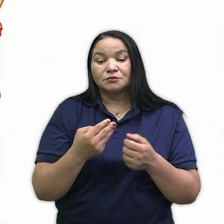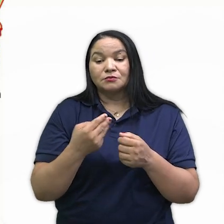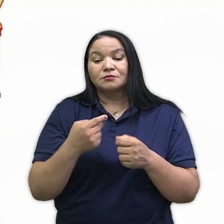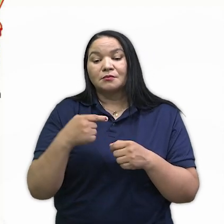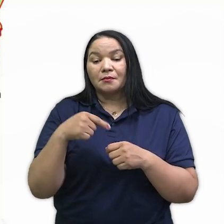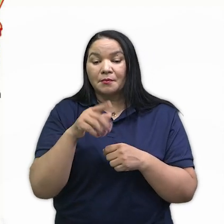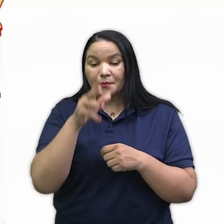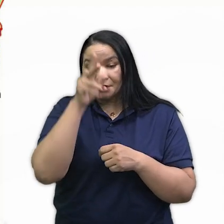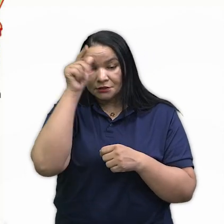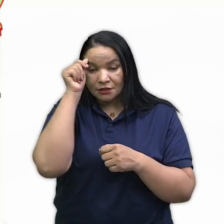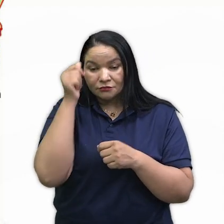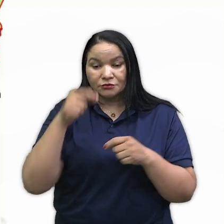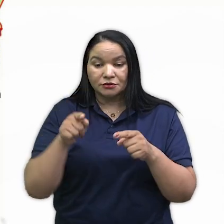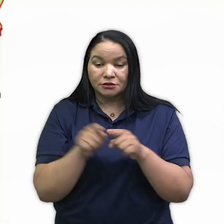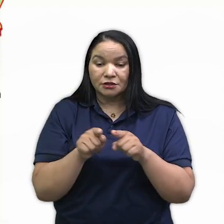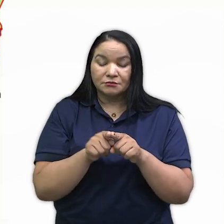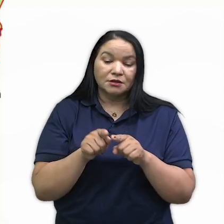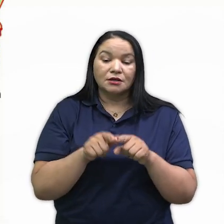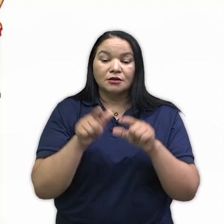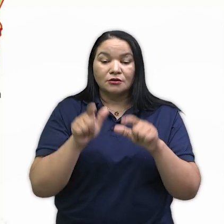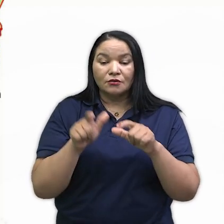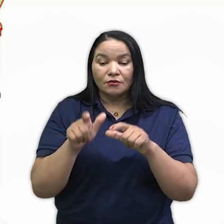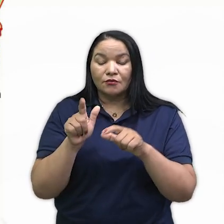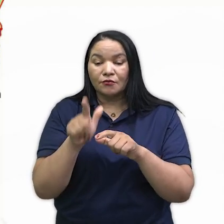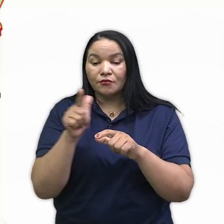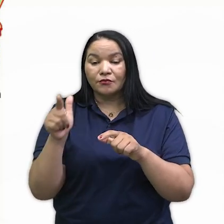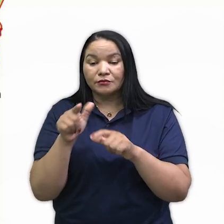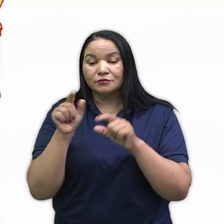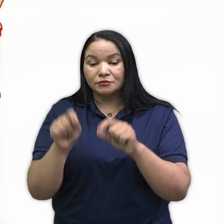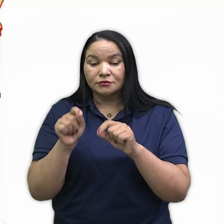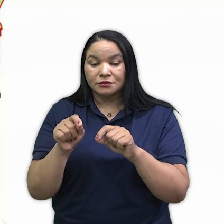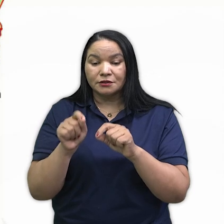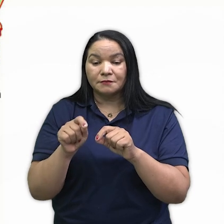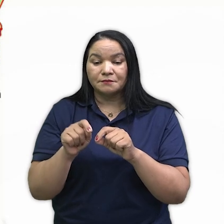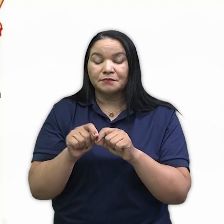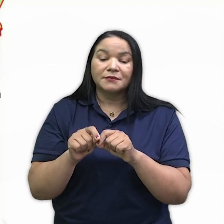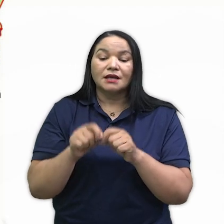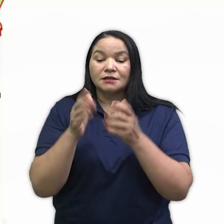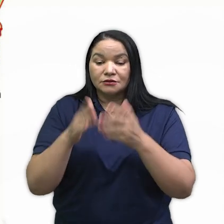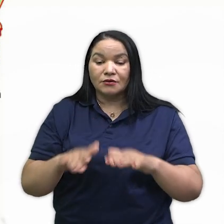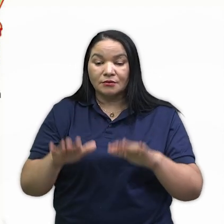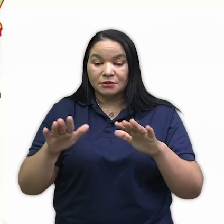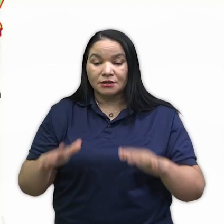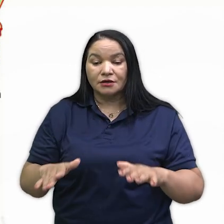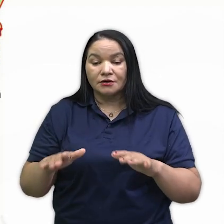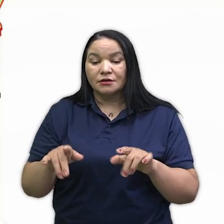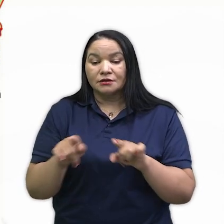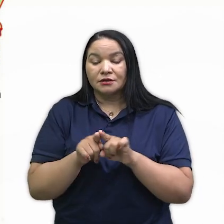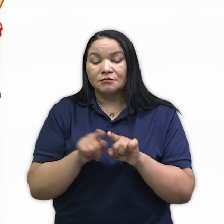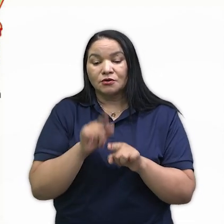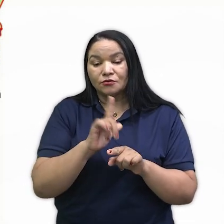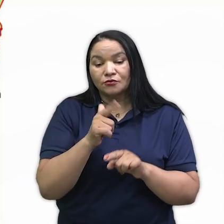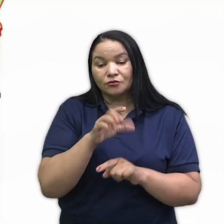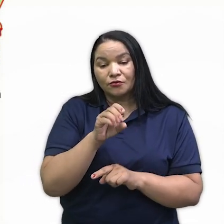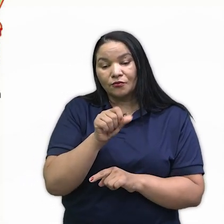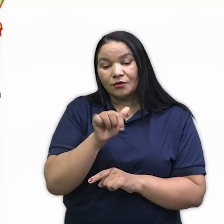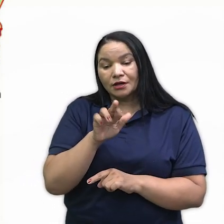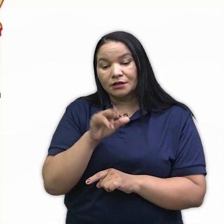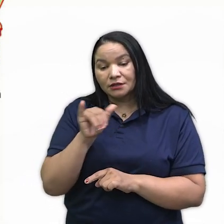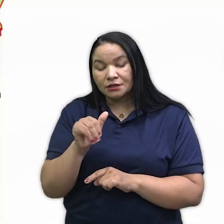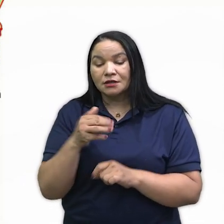Manaus. Temos também a região geográfica imediata de São Gabriel da Cachoeira, de Coari,